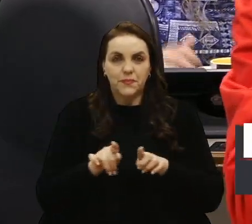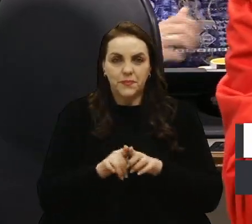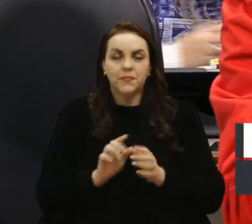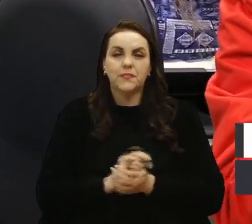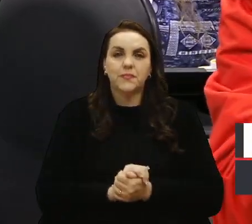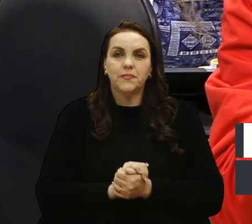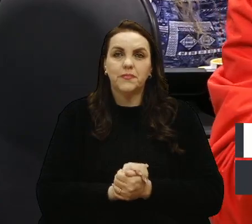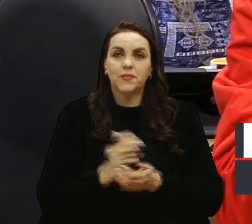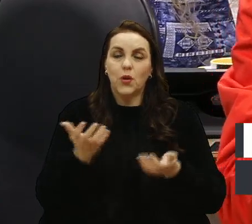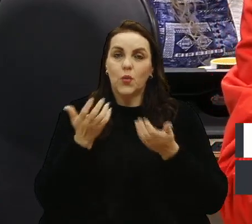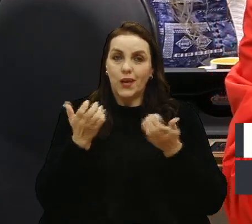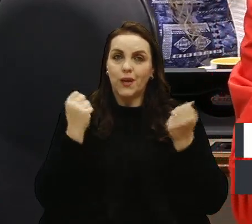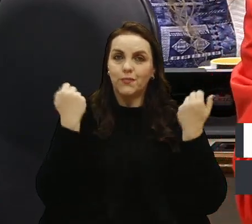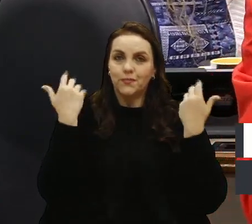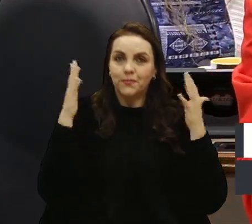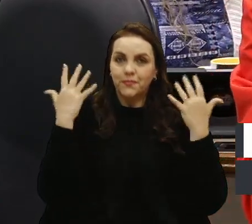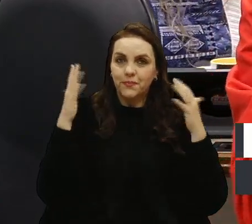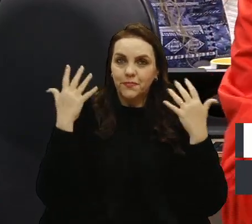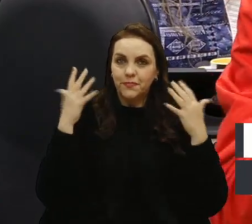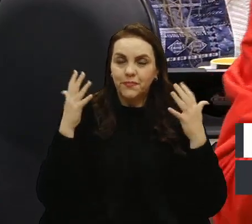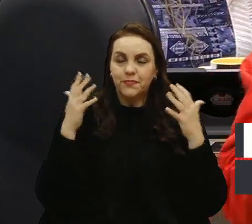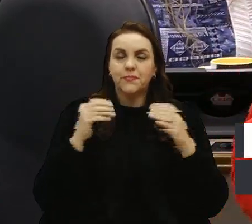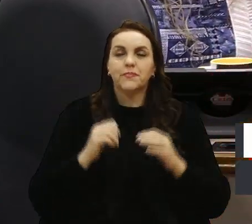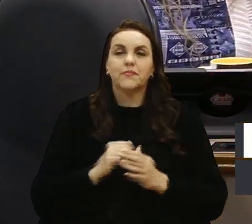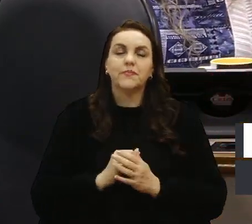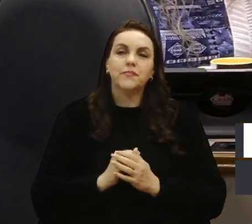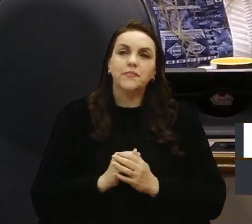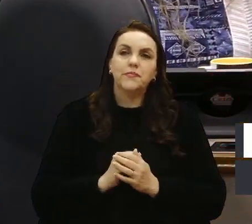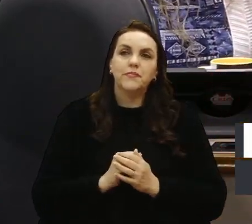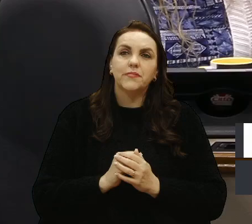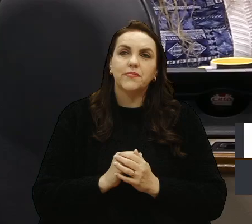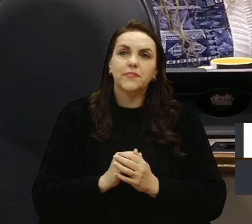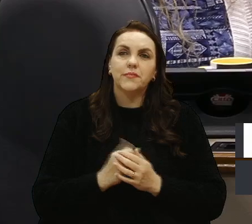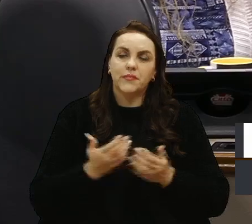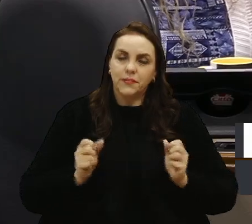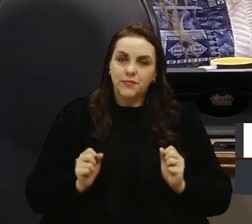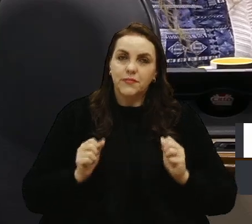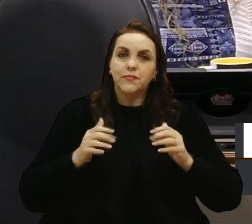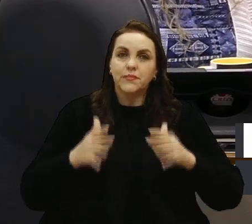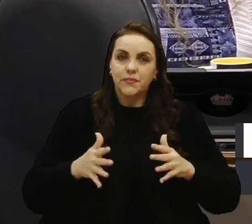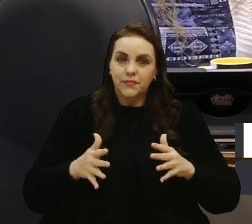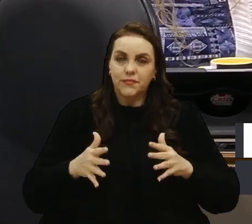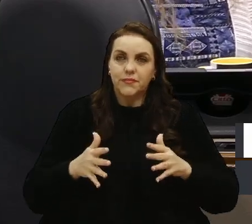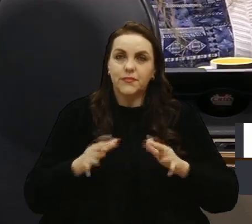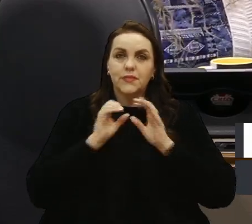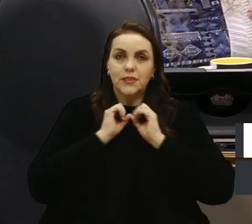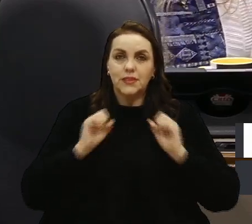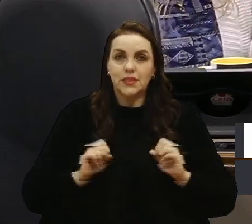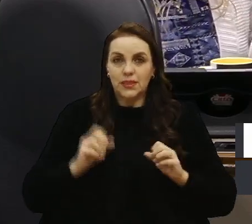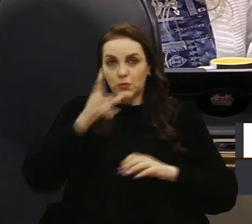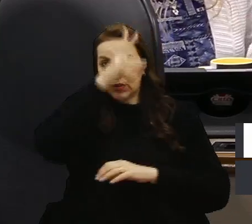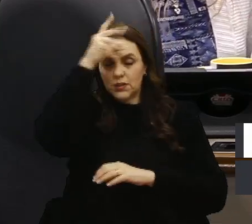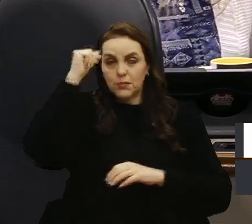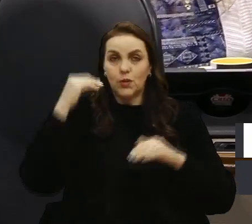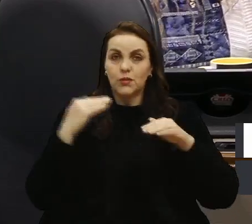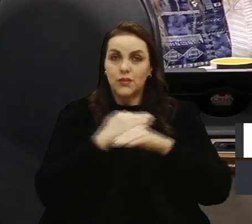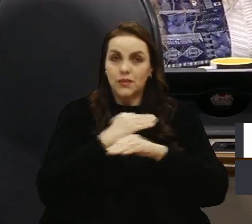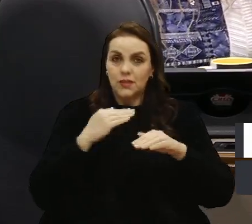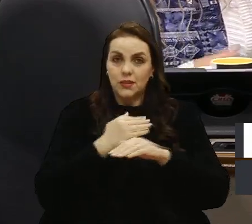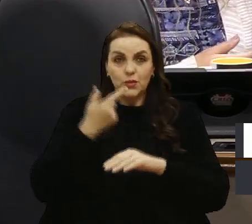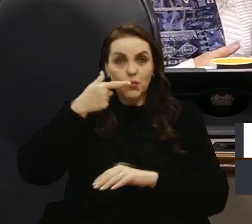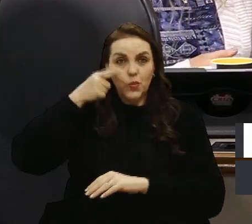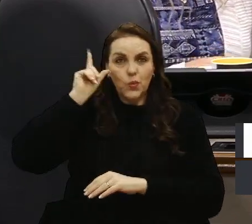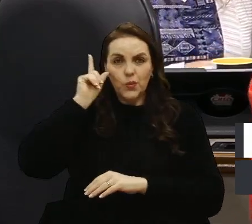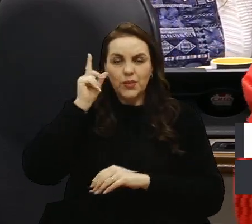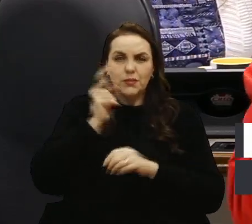gostaria de fazer um voto de congratulações, na verdade é parabenizar a ação da Secretaria Municipal de Trânsito no dia de ontem pela ação